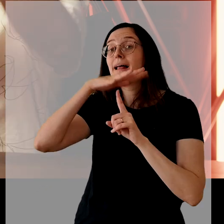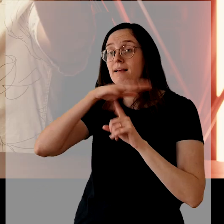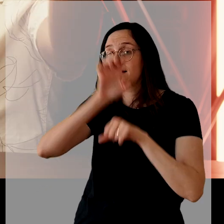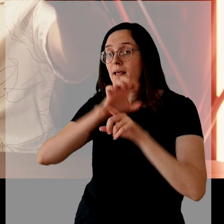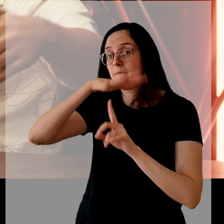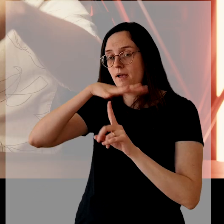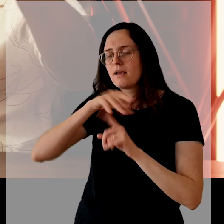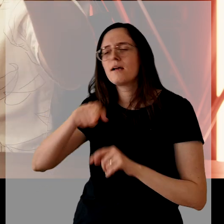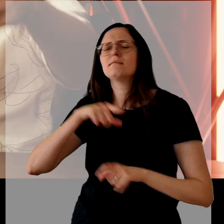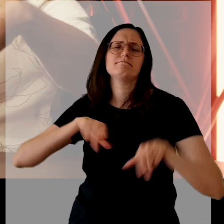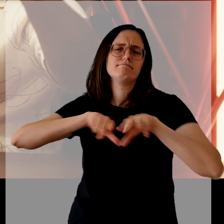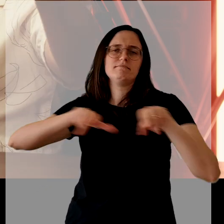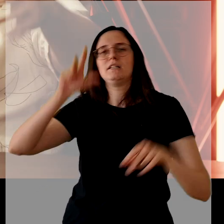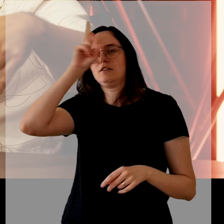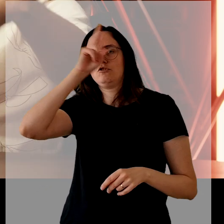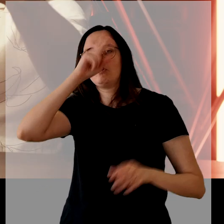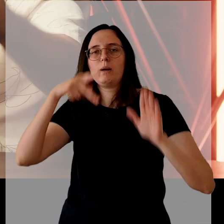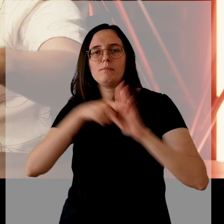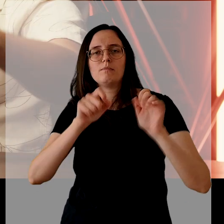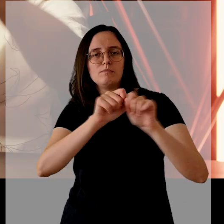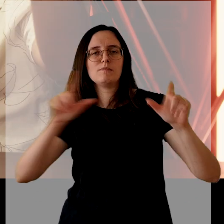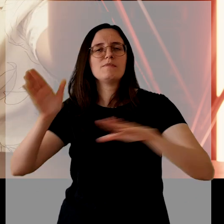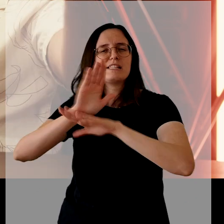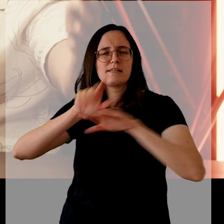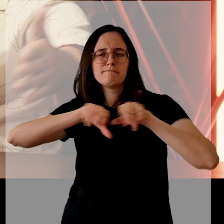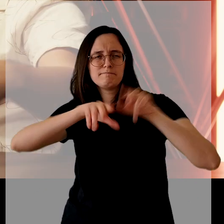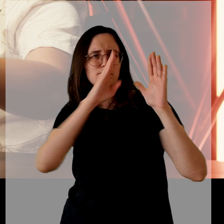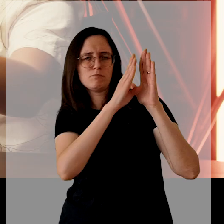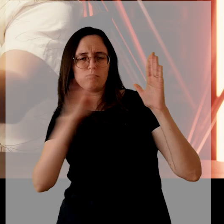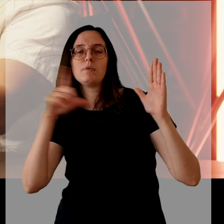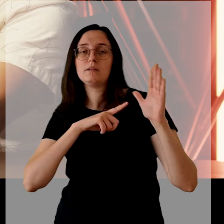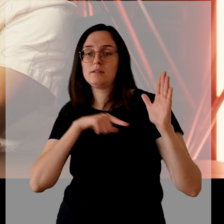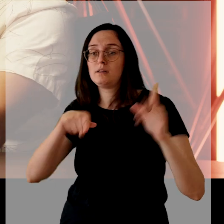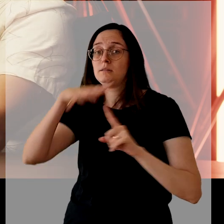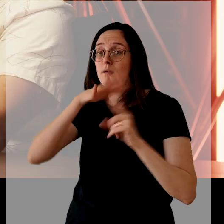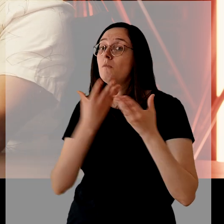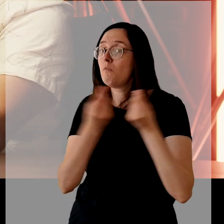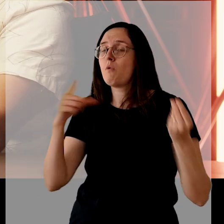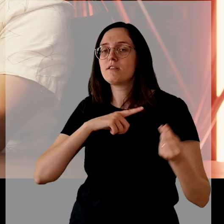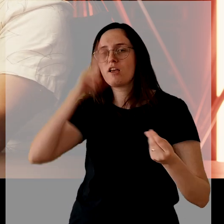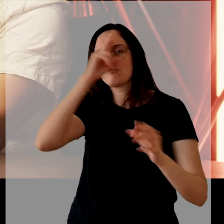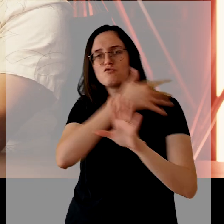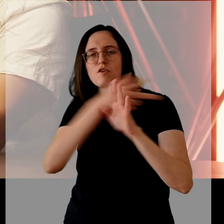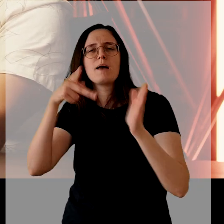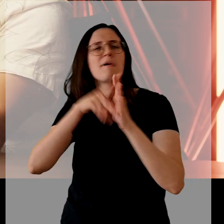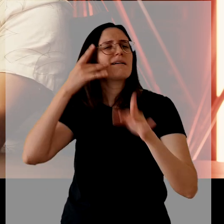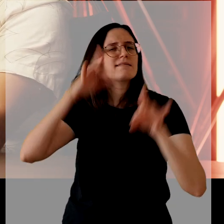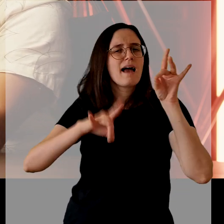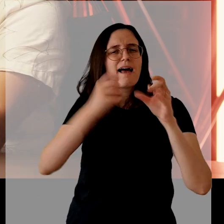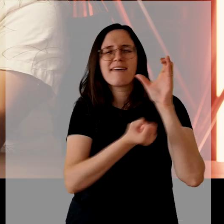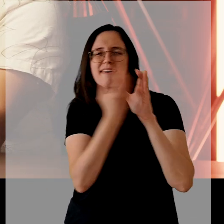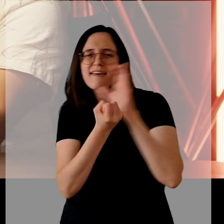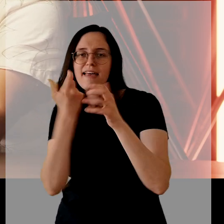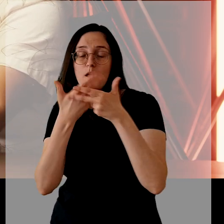tinham várias histórias de teledramaturgia no estado, tem uma história longa, o Paraná, de teledramaturgia, mas